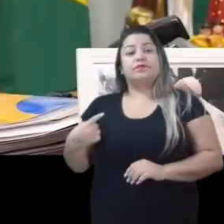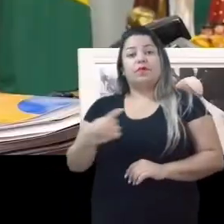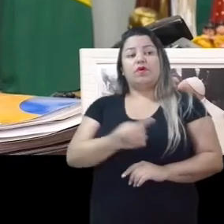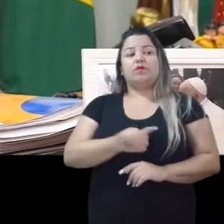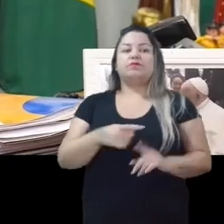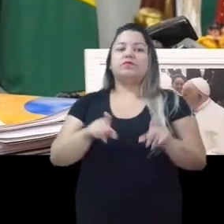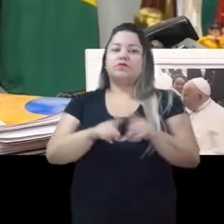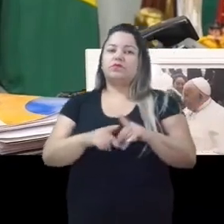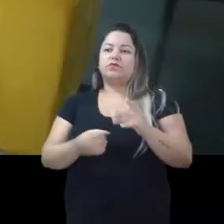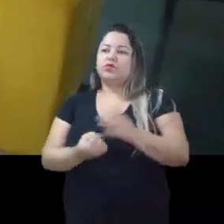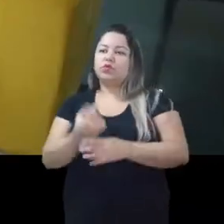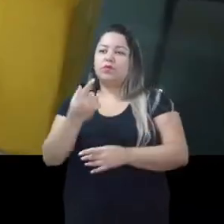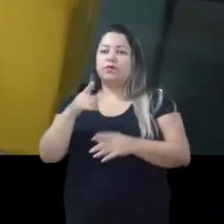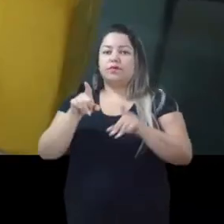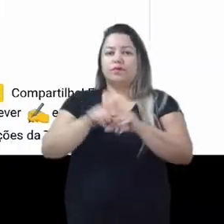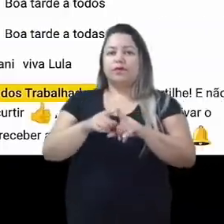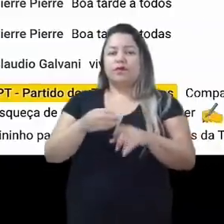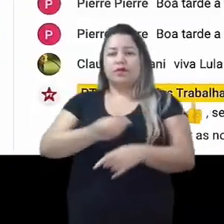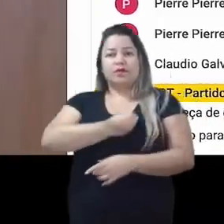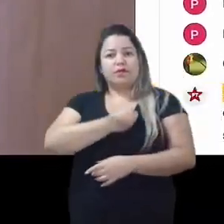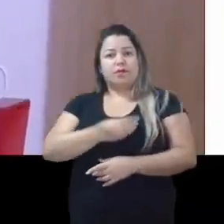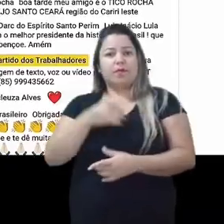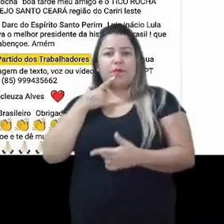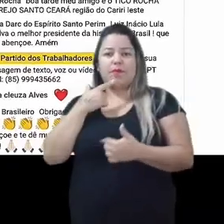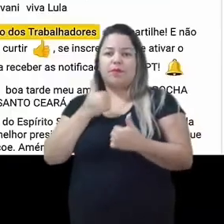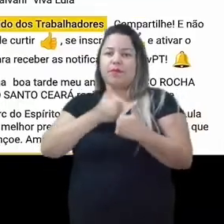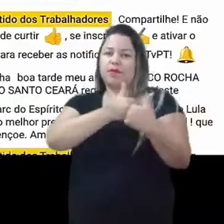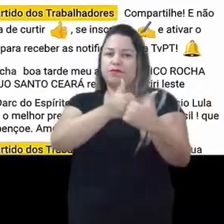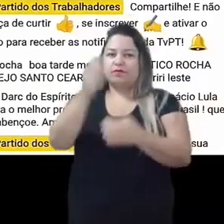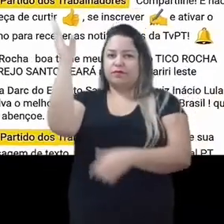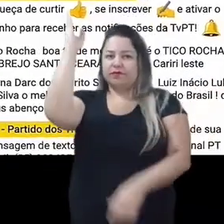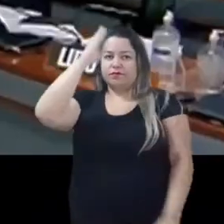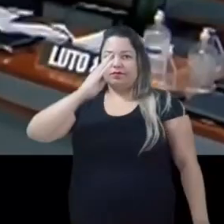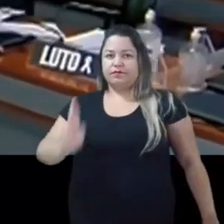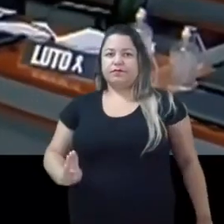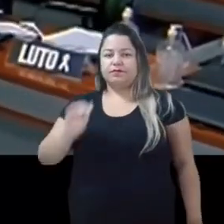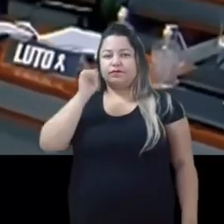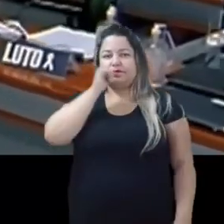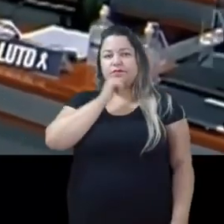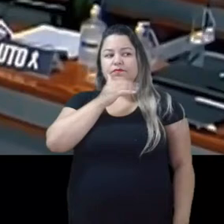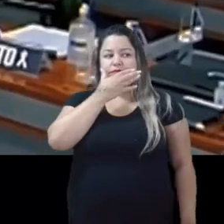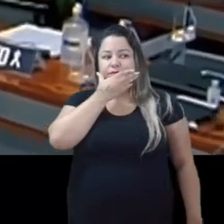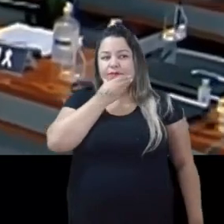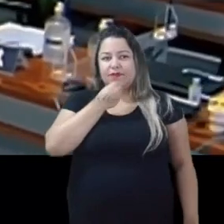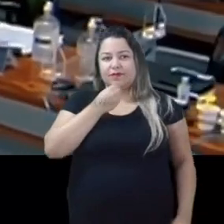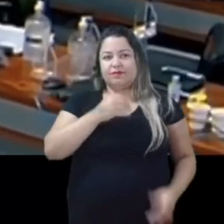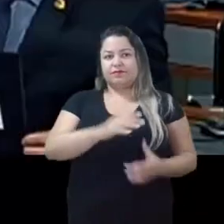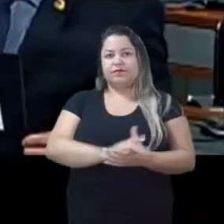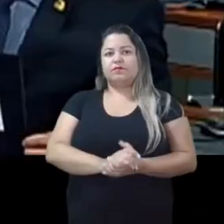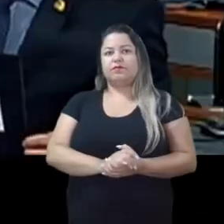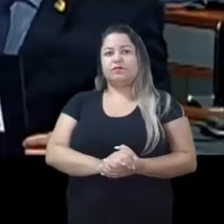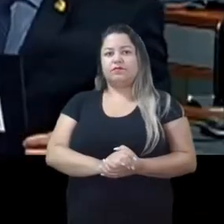reinventando para estar cada vez mais perto dos brasileiros e das brasileiras.